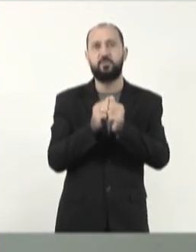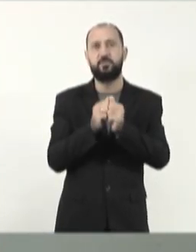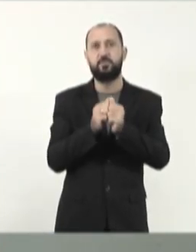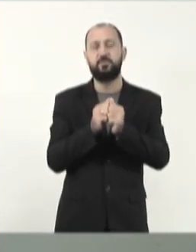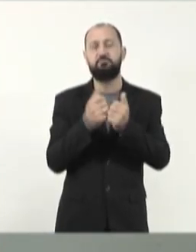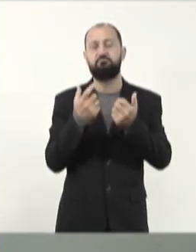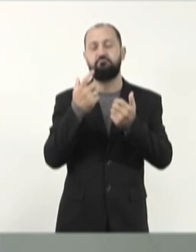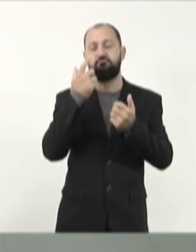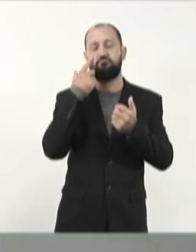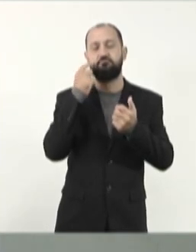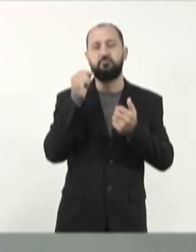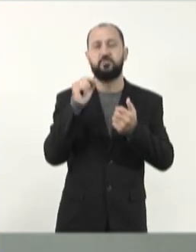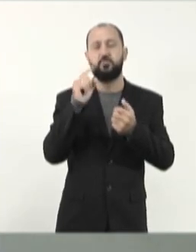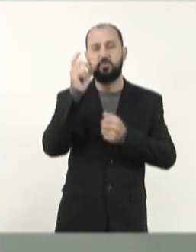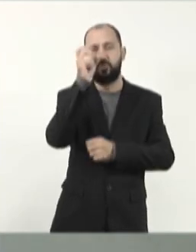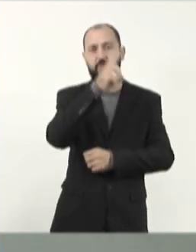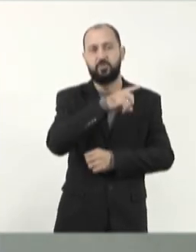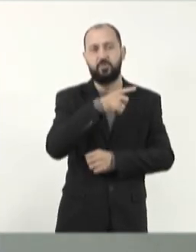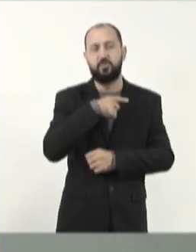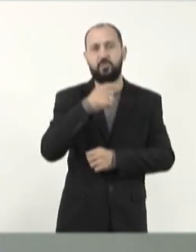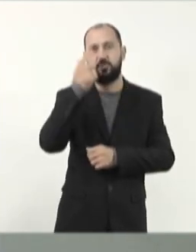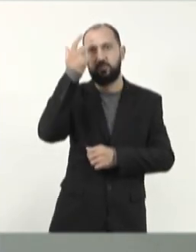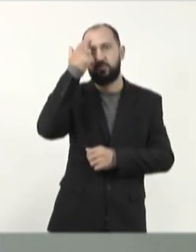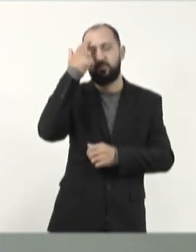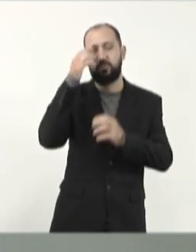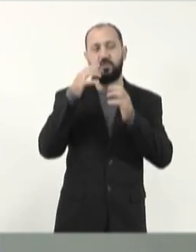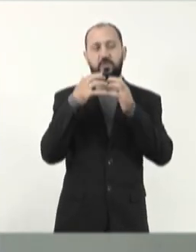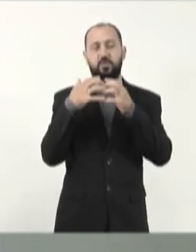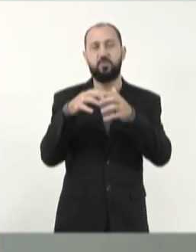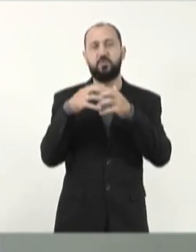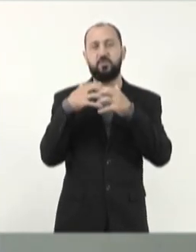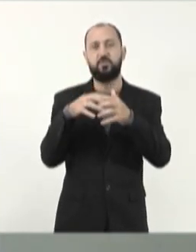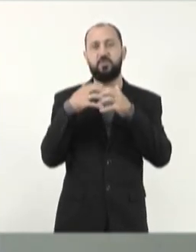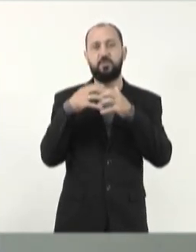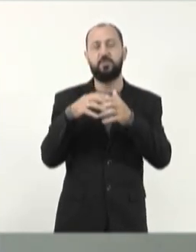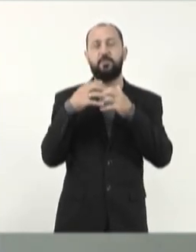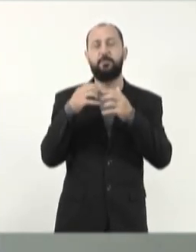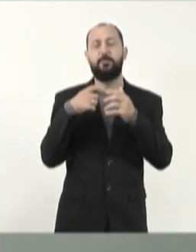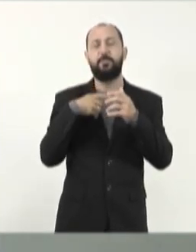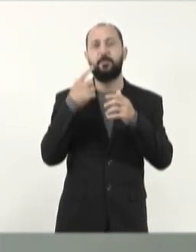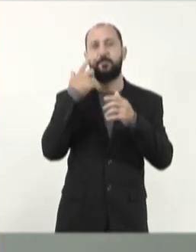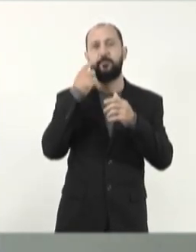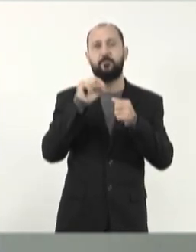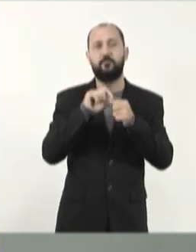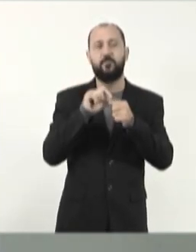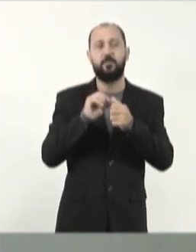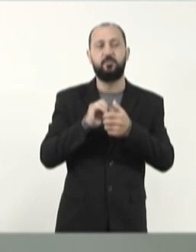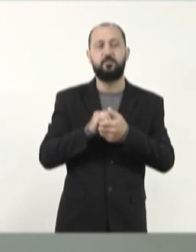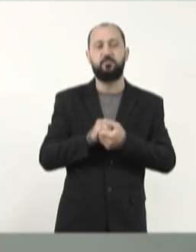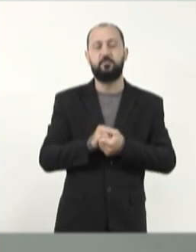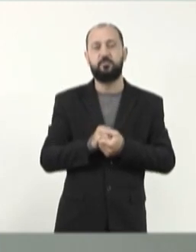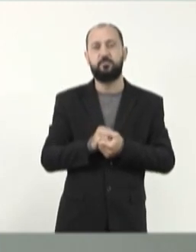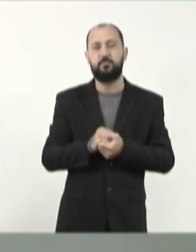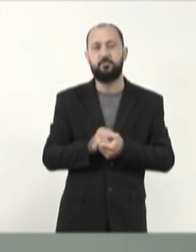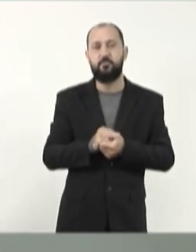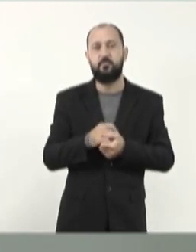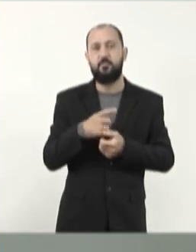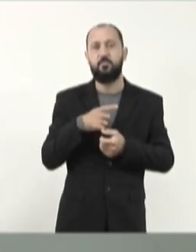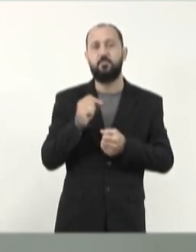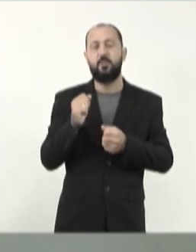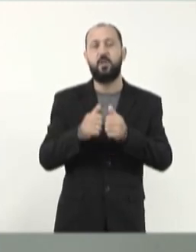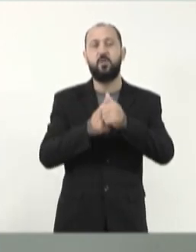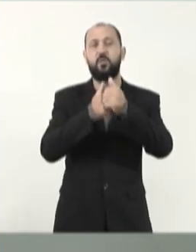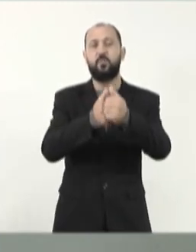ocorre em razão de uma dificuldade no cérebro, do cérebro em processar todos esses 5 sentidos. Então a campanha